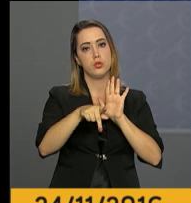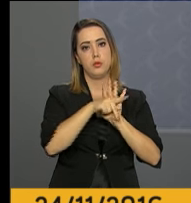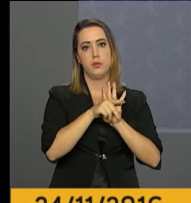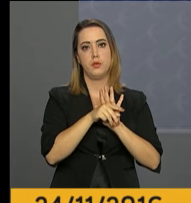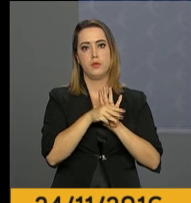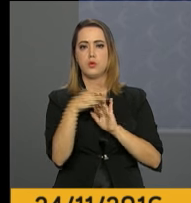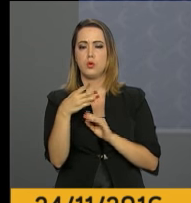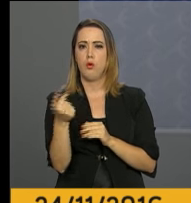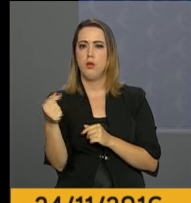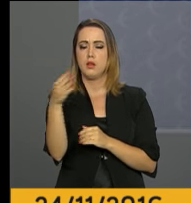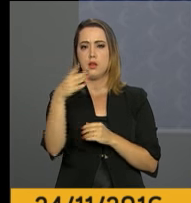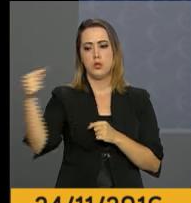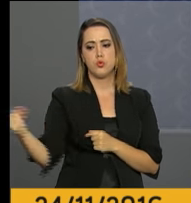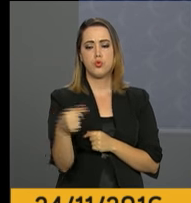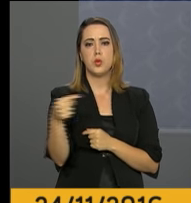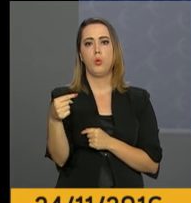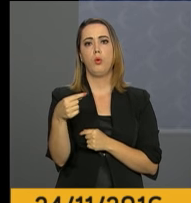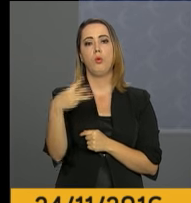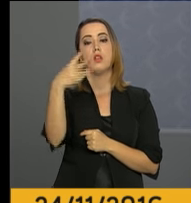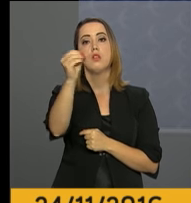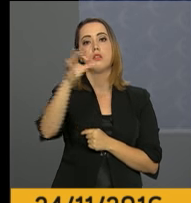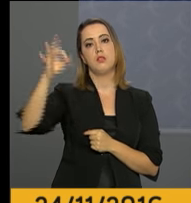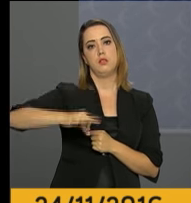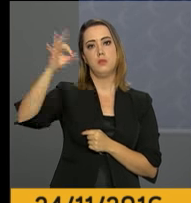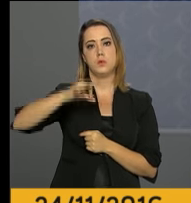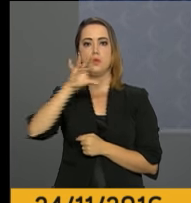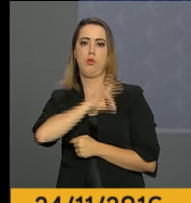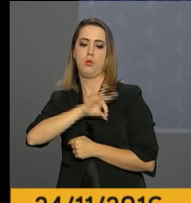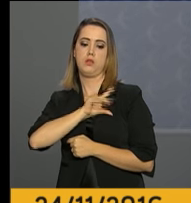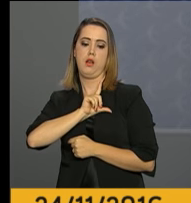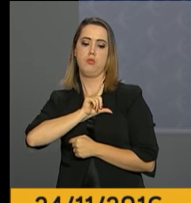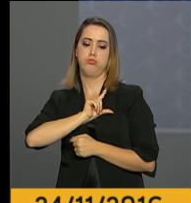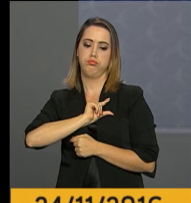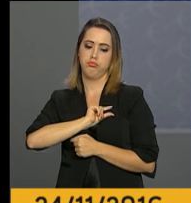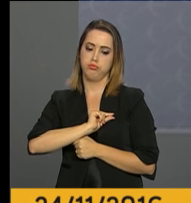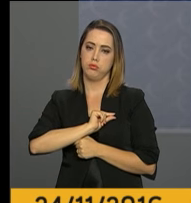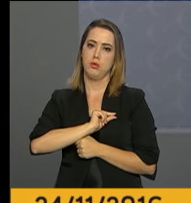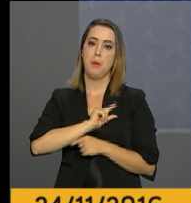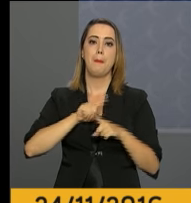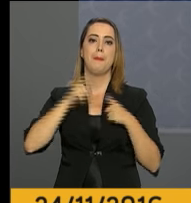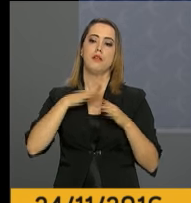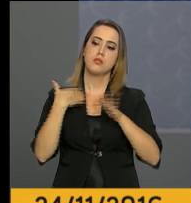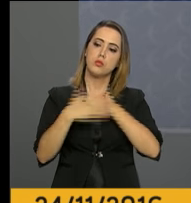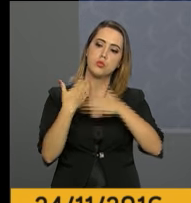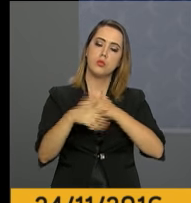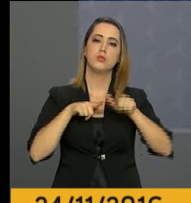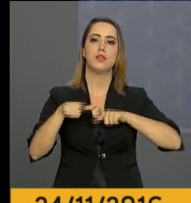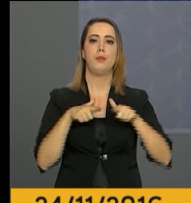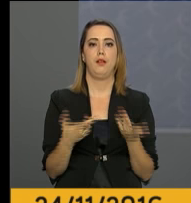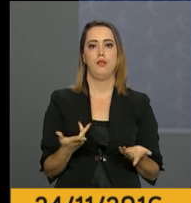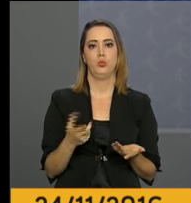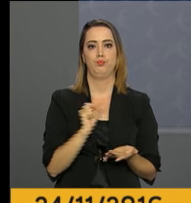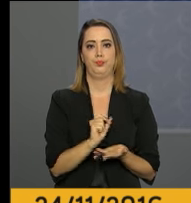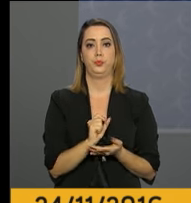de 30% do salário para manter o emprego desde que feito por Convenção Coletiva ou seja desde que as